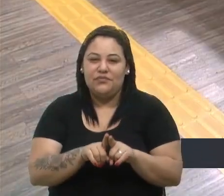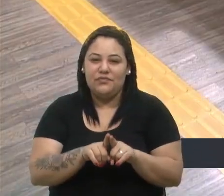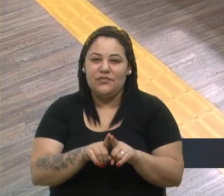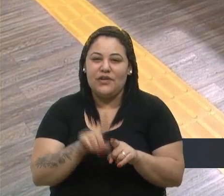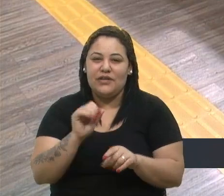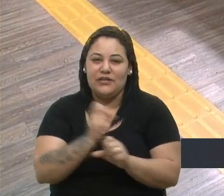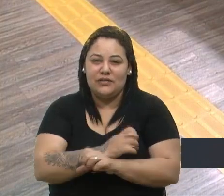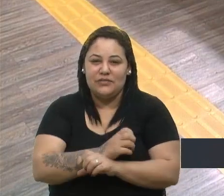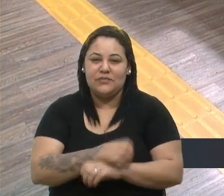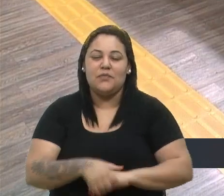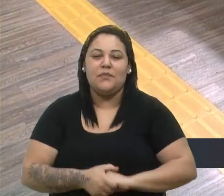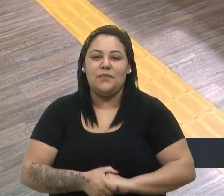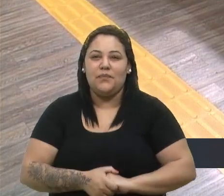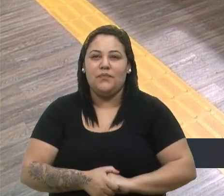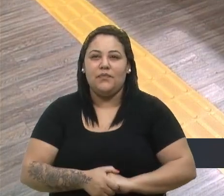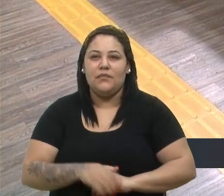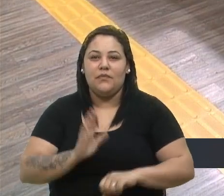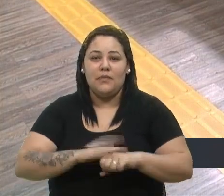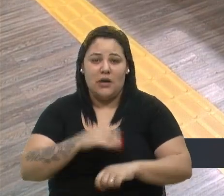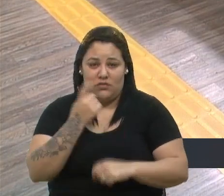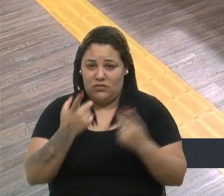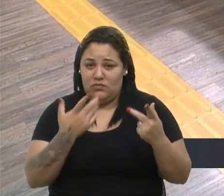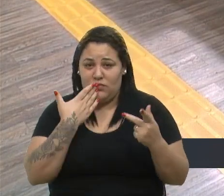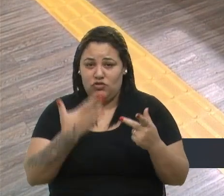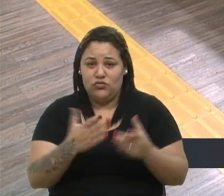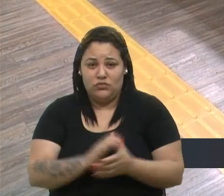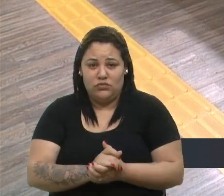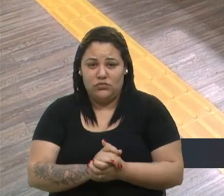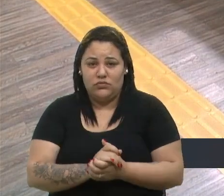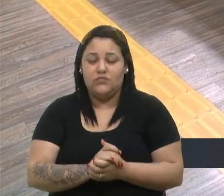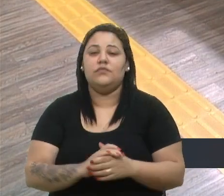Mais alguém solicitou? Também quero